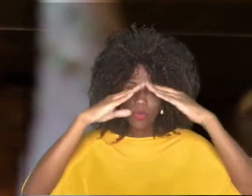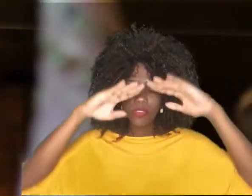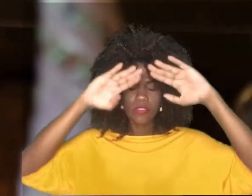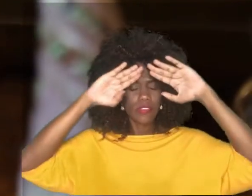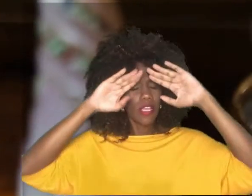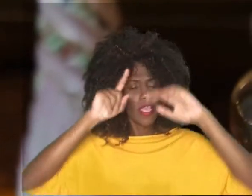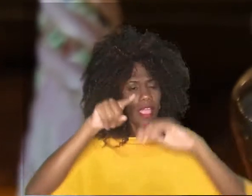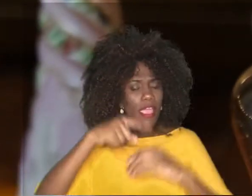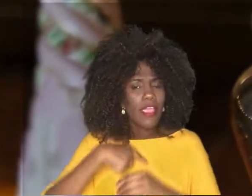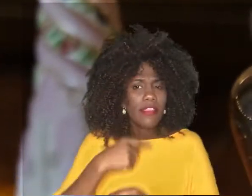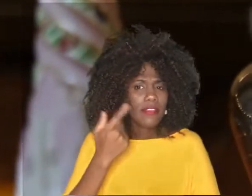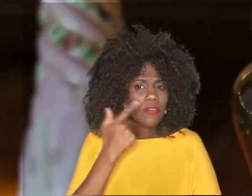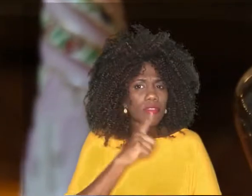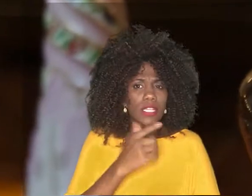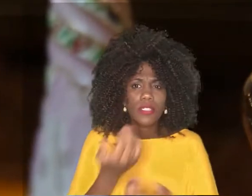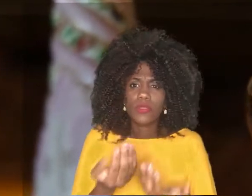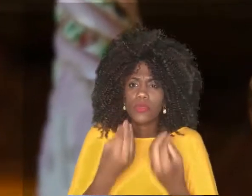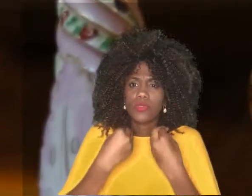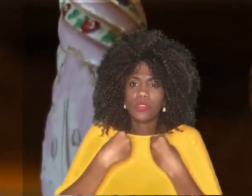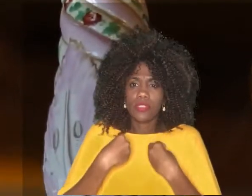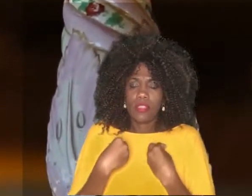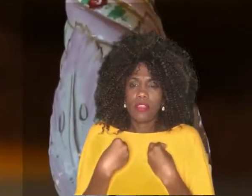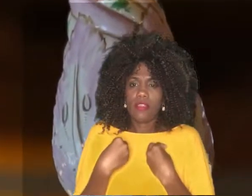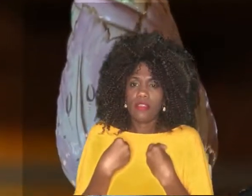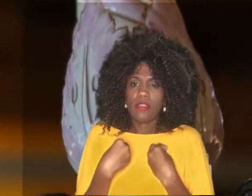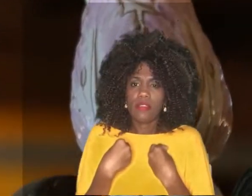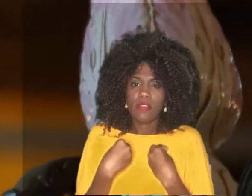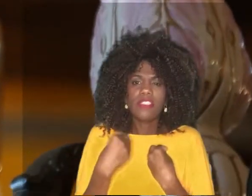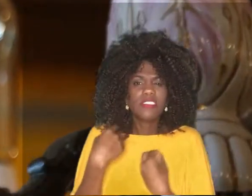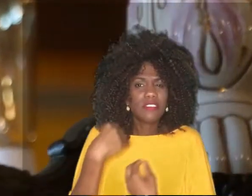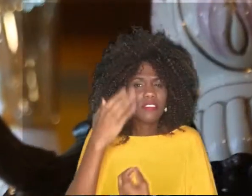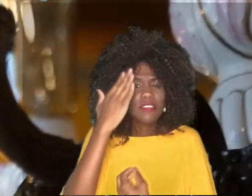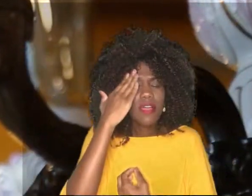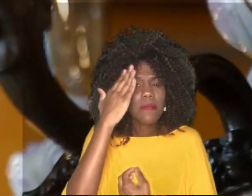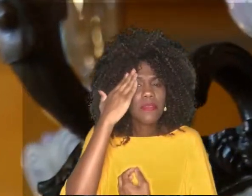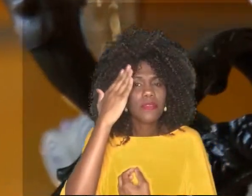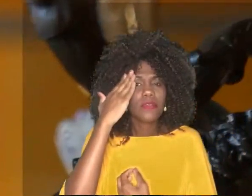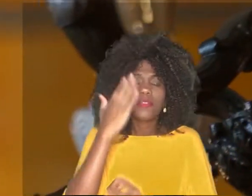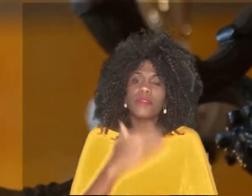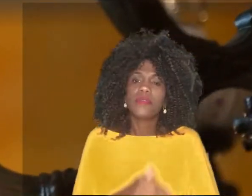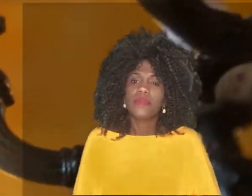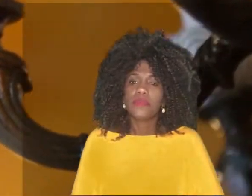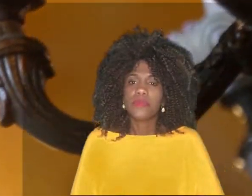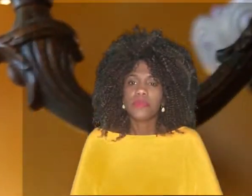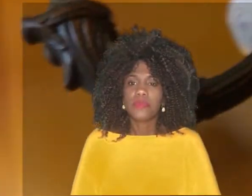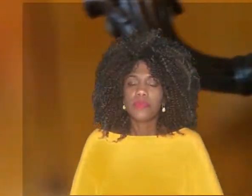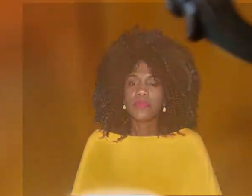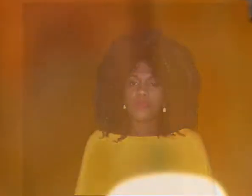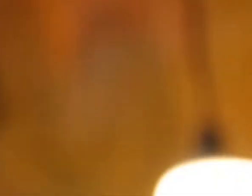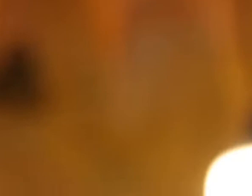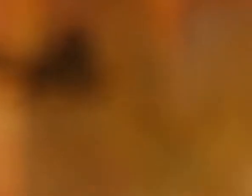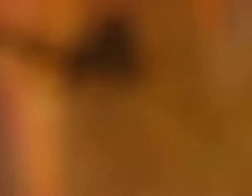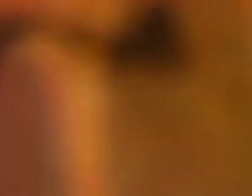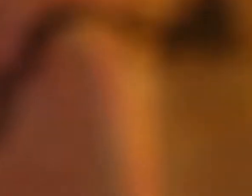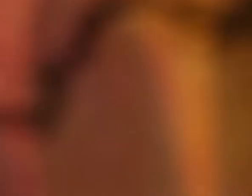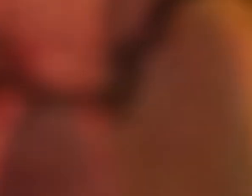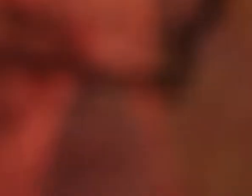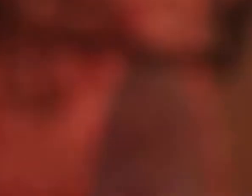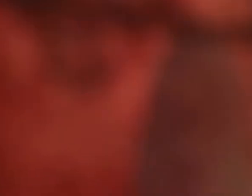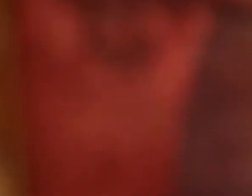Ele que nos provém essa sabedoria. Né? Olô,